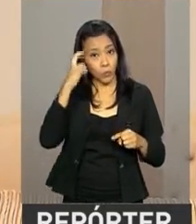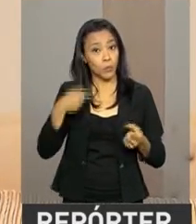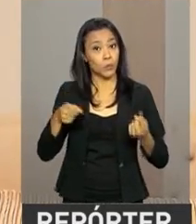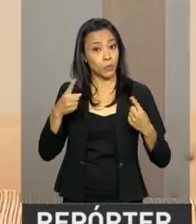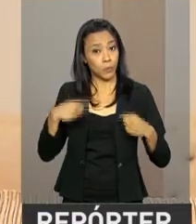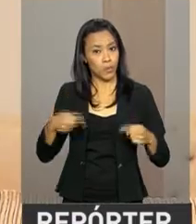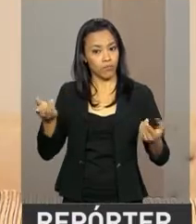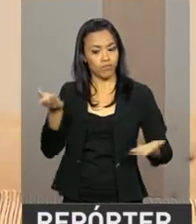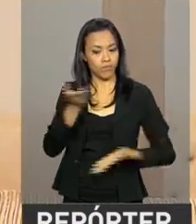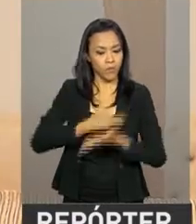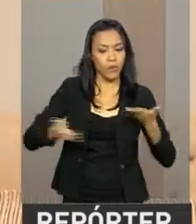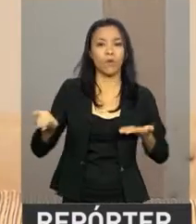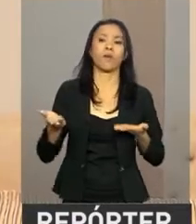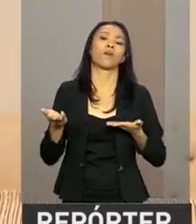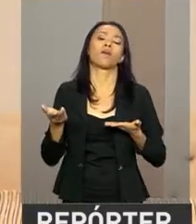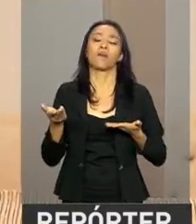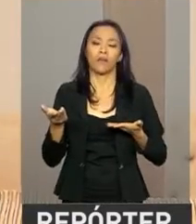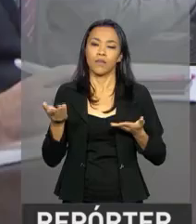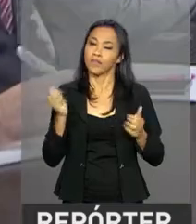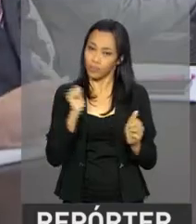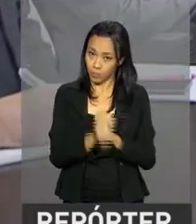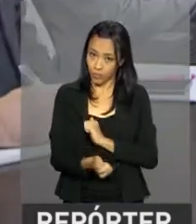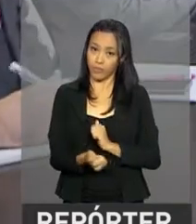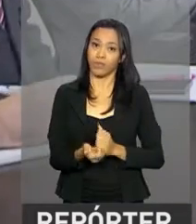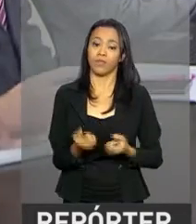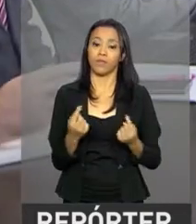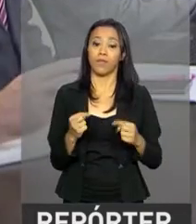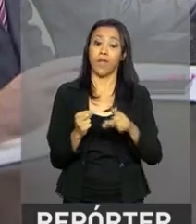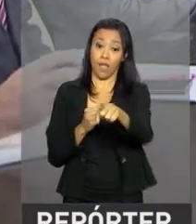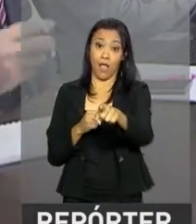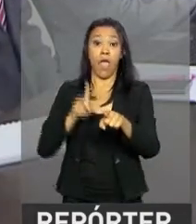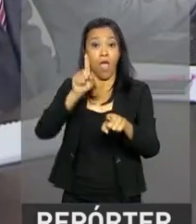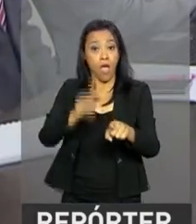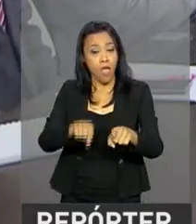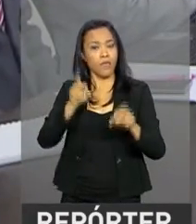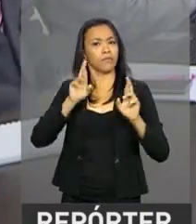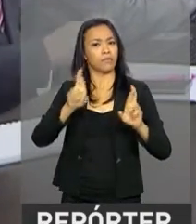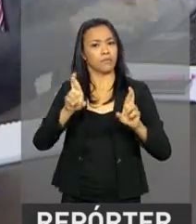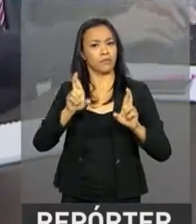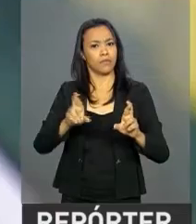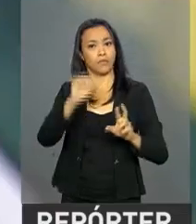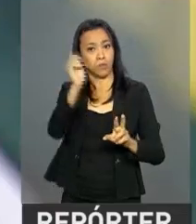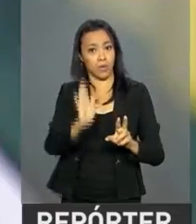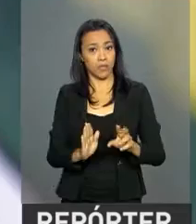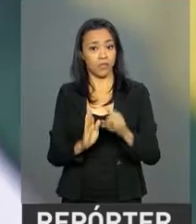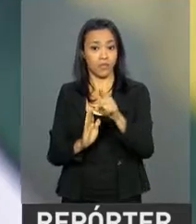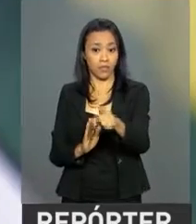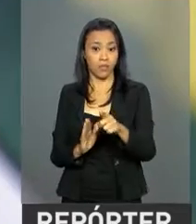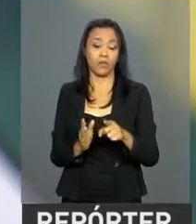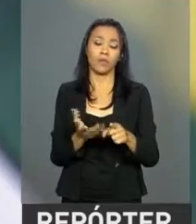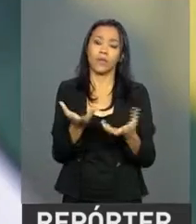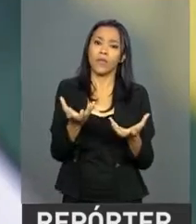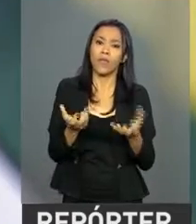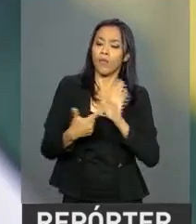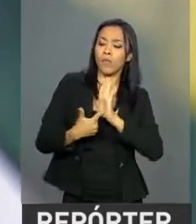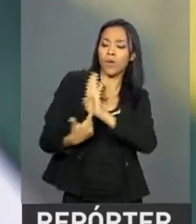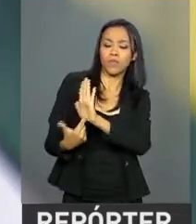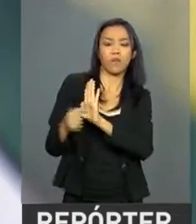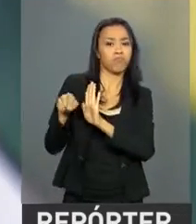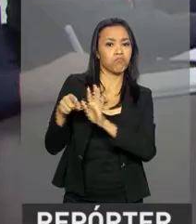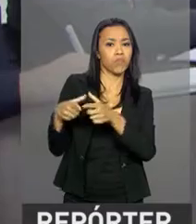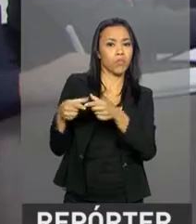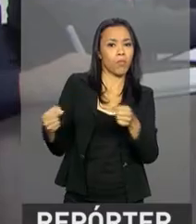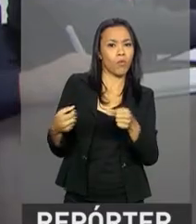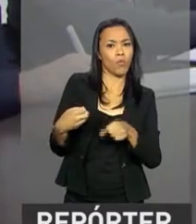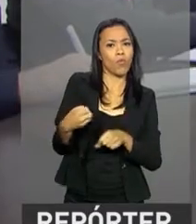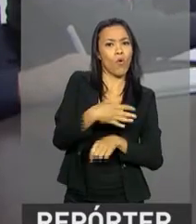intercâmbios humanos e esportes. Essa também é a expectativa do Brasil, que quer mostrar ao Japão o